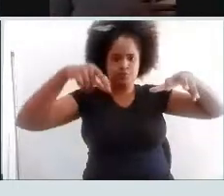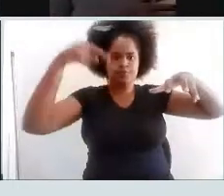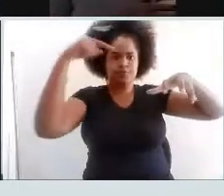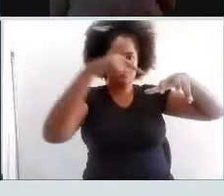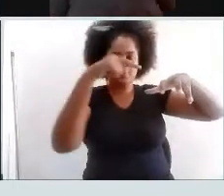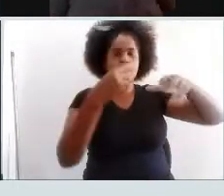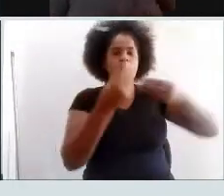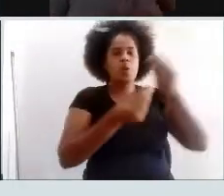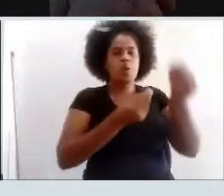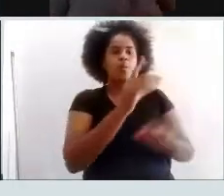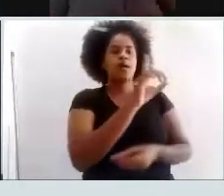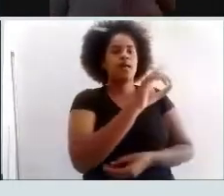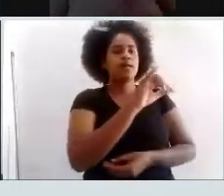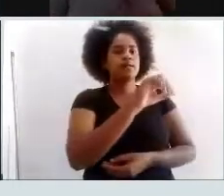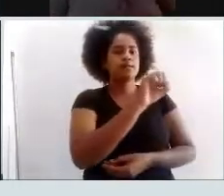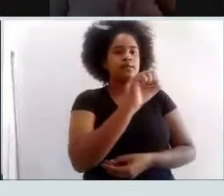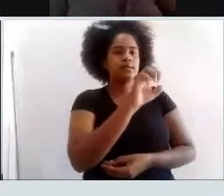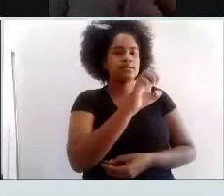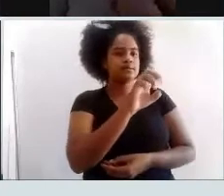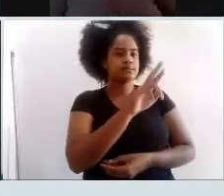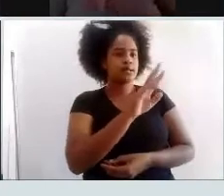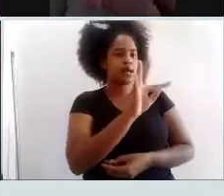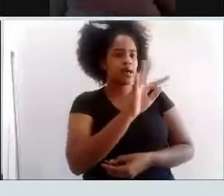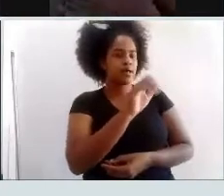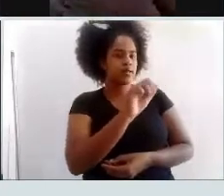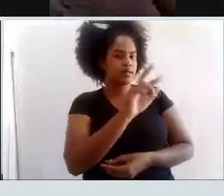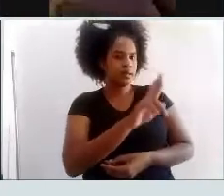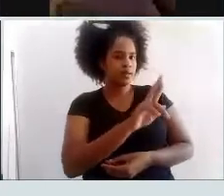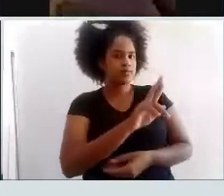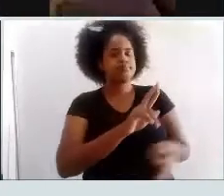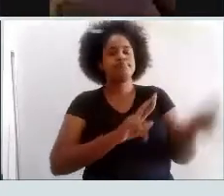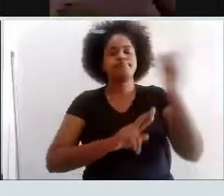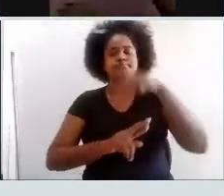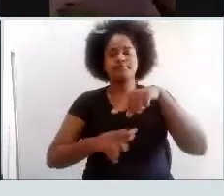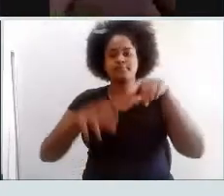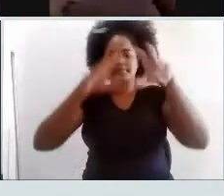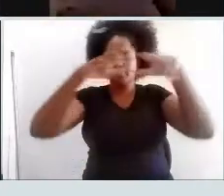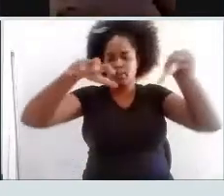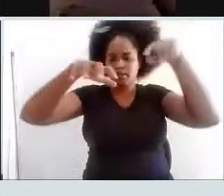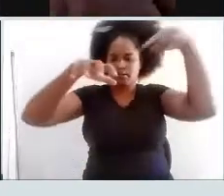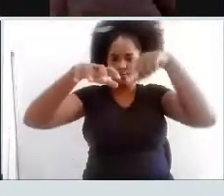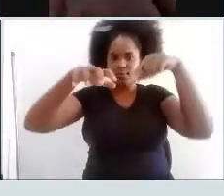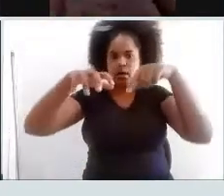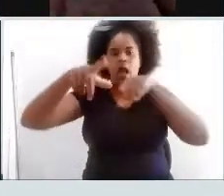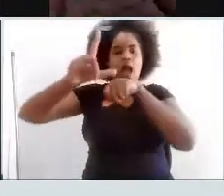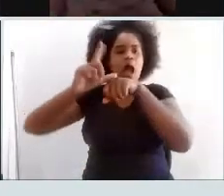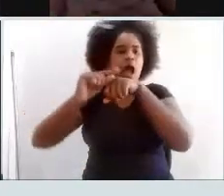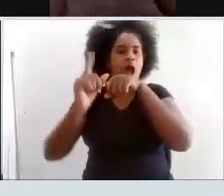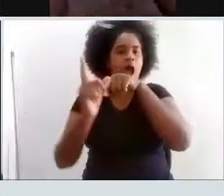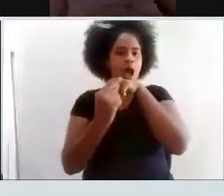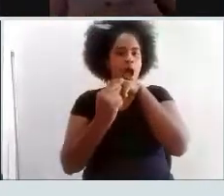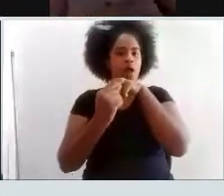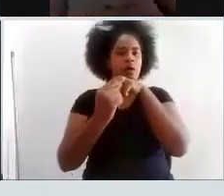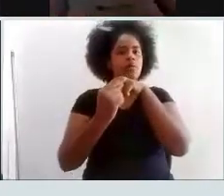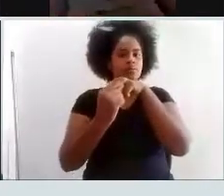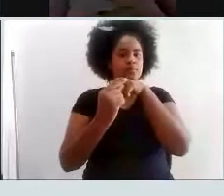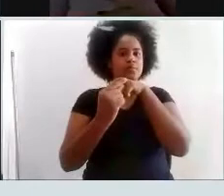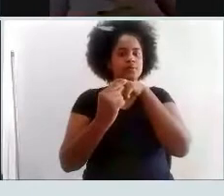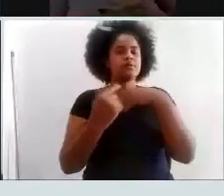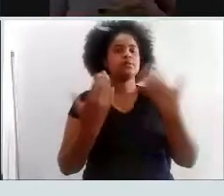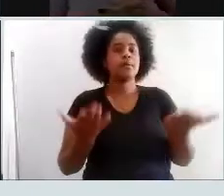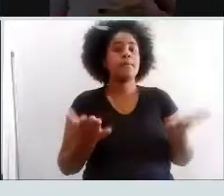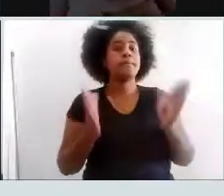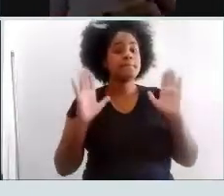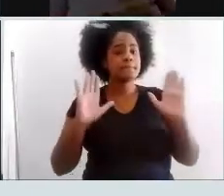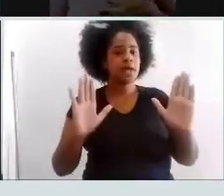azul, e o segundo seria a ideia de argumentar, que está aí no rosa. Mas aí a gente olhando parte por